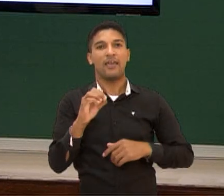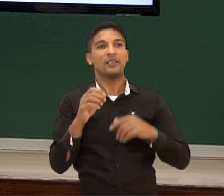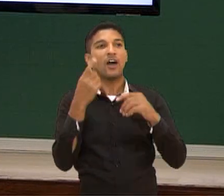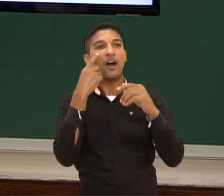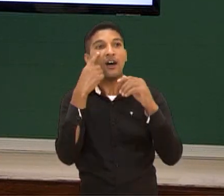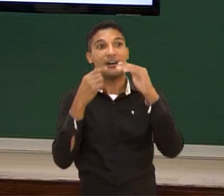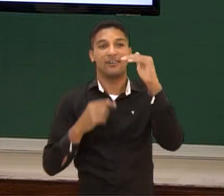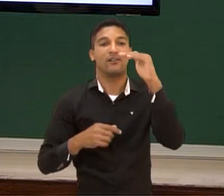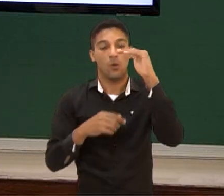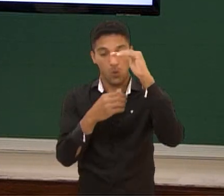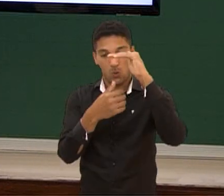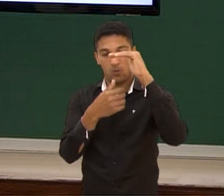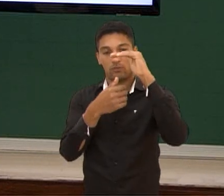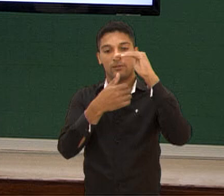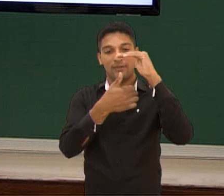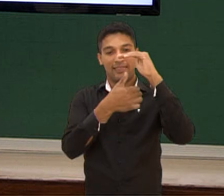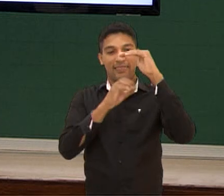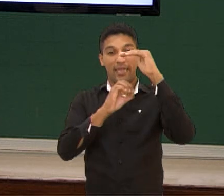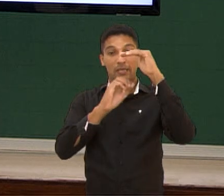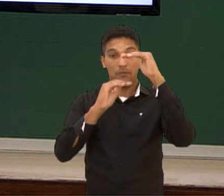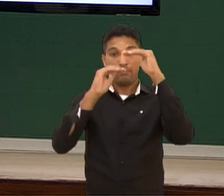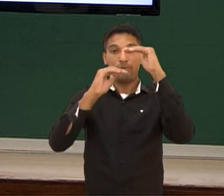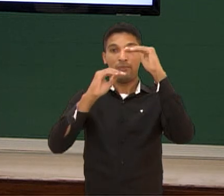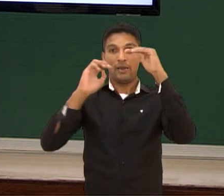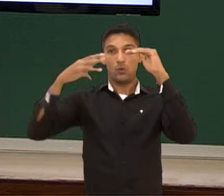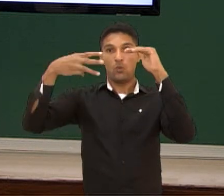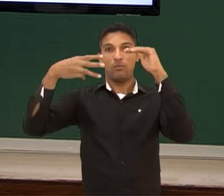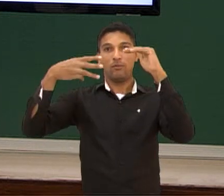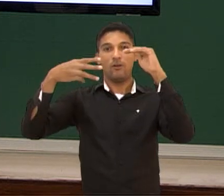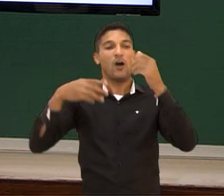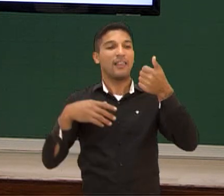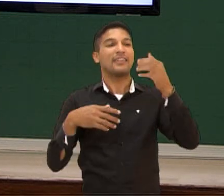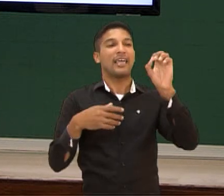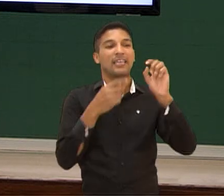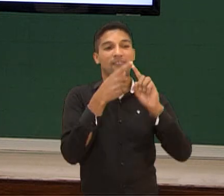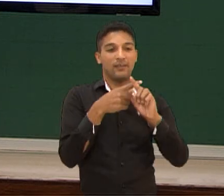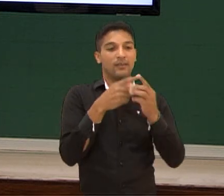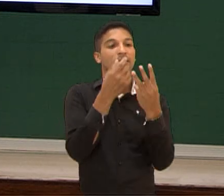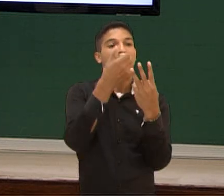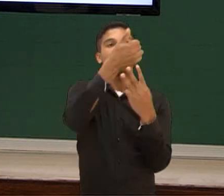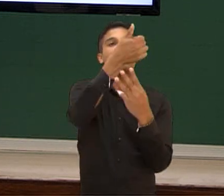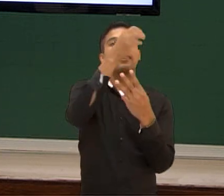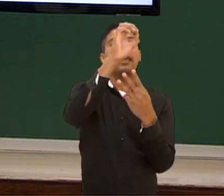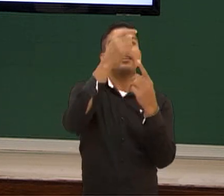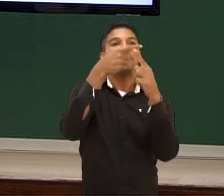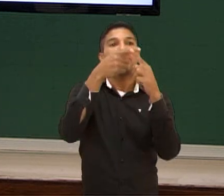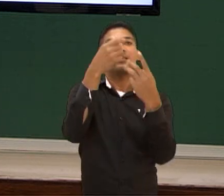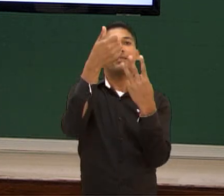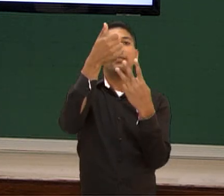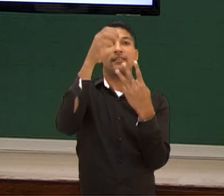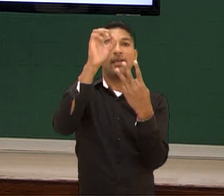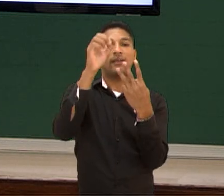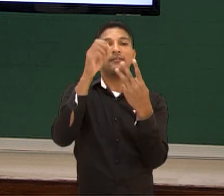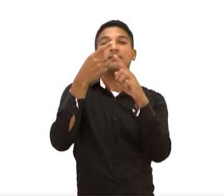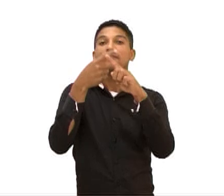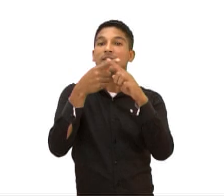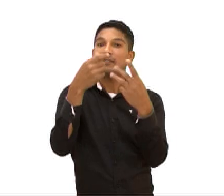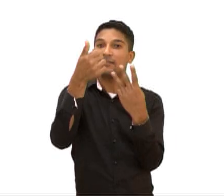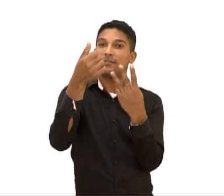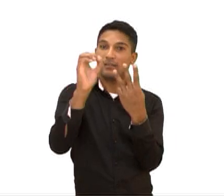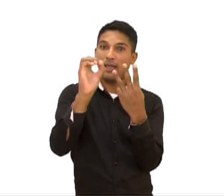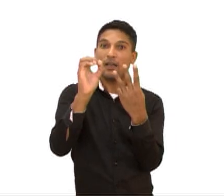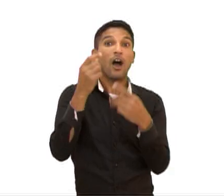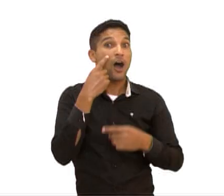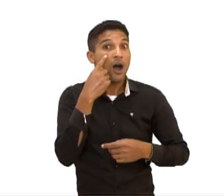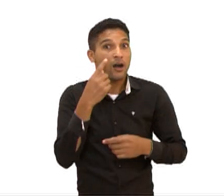cubo, eu falei para vocês, será que realmente é uma fração decimal? 10 vezes 10 vezes 10, ok? Então, vamos verificar? Então, quais que